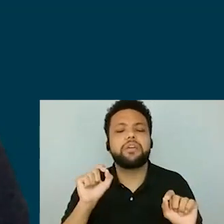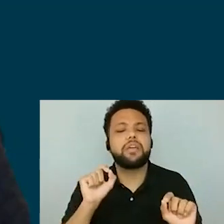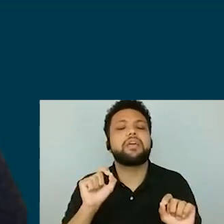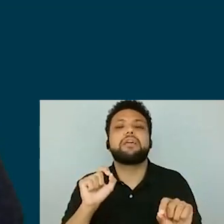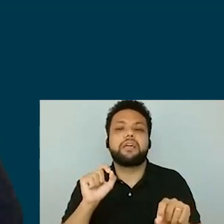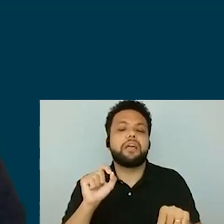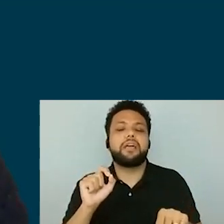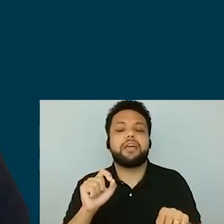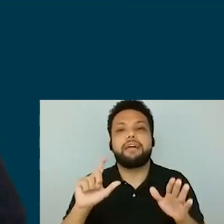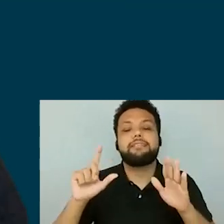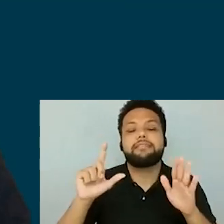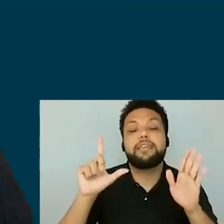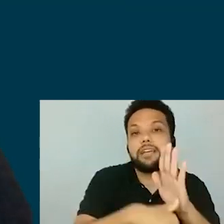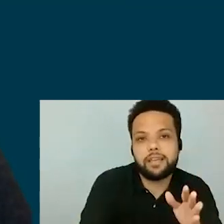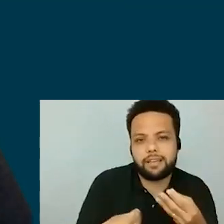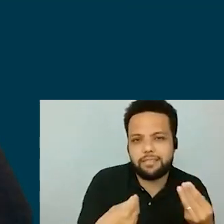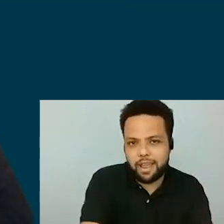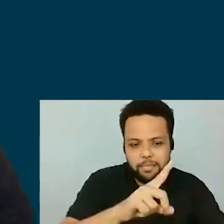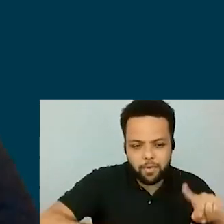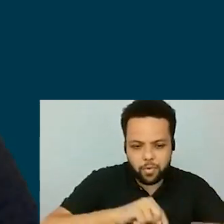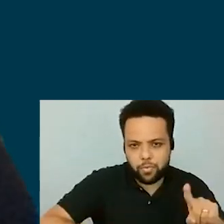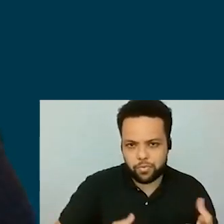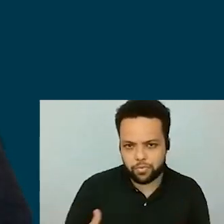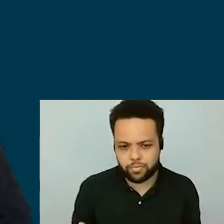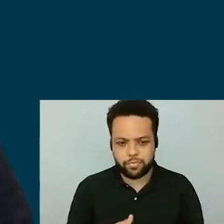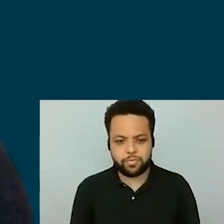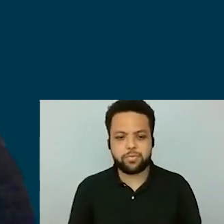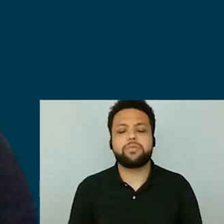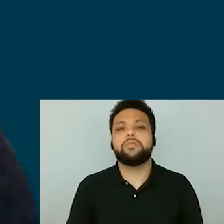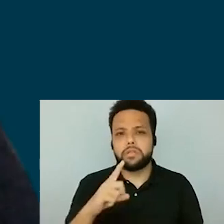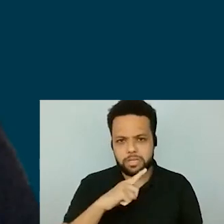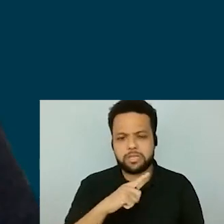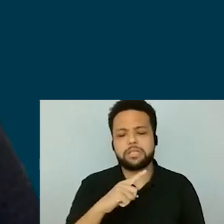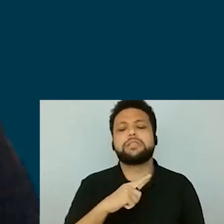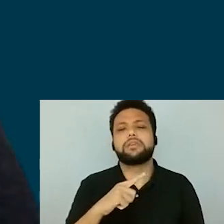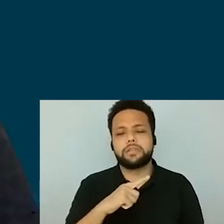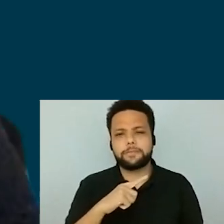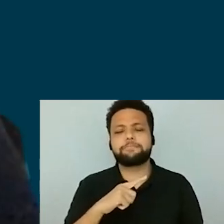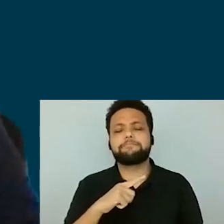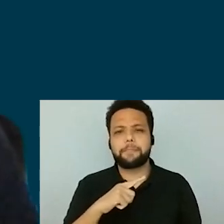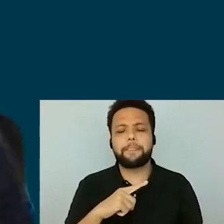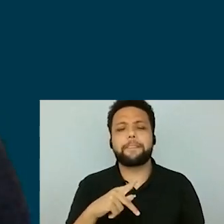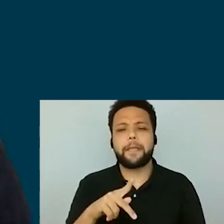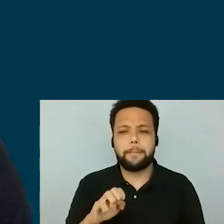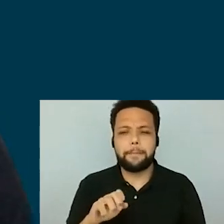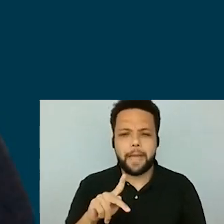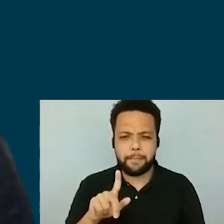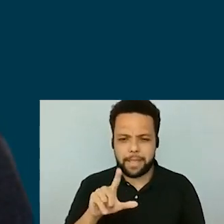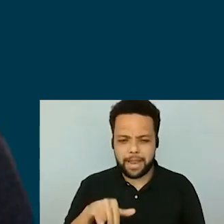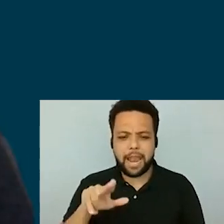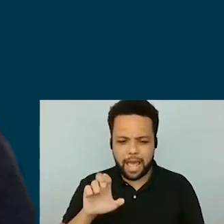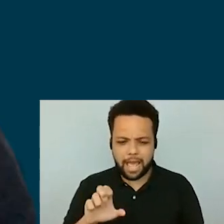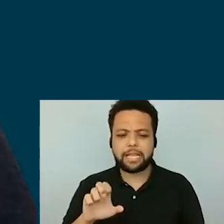entrega. Então, claro que até por ter algumas steps a mais nas pipelines, essa pipeline pode demorar um pouco a mais,